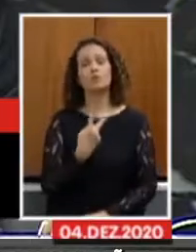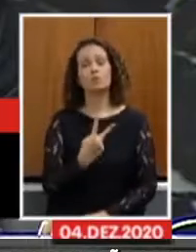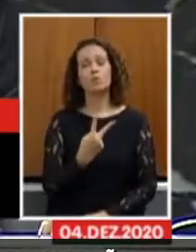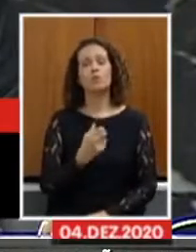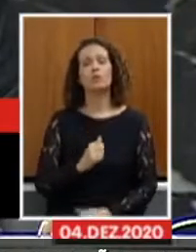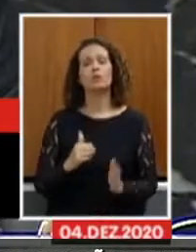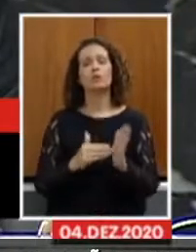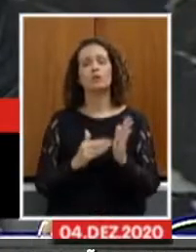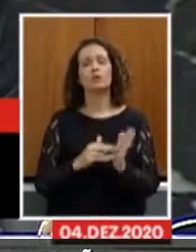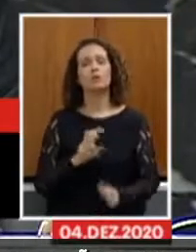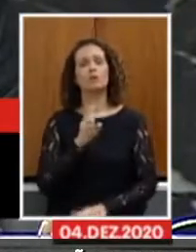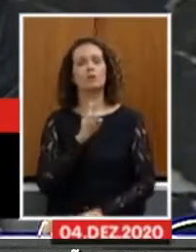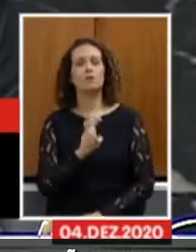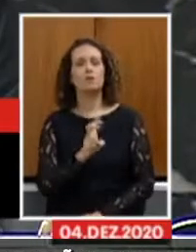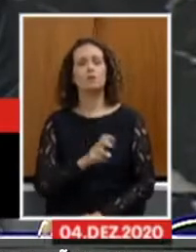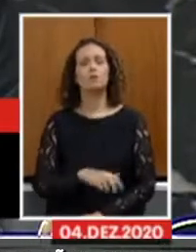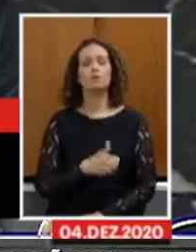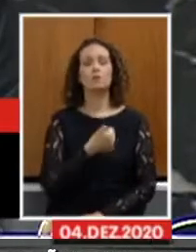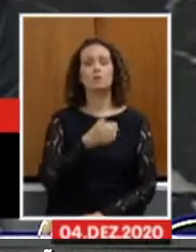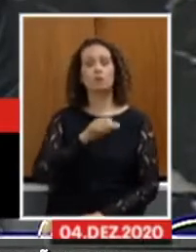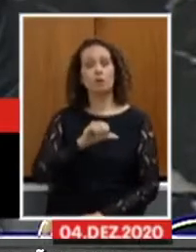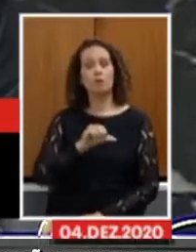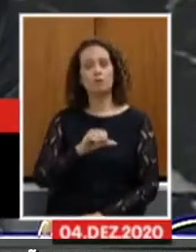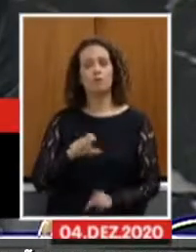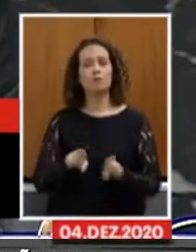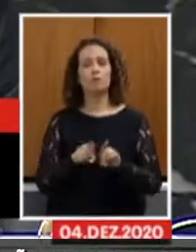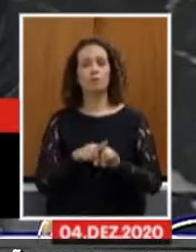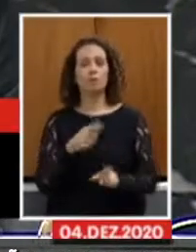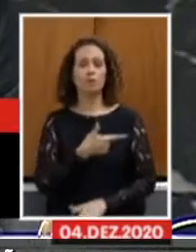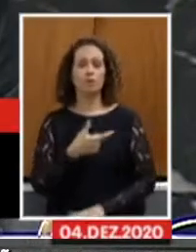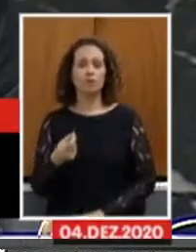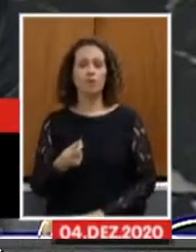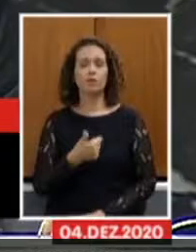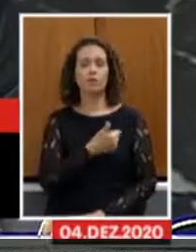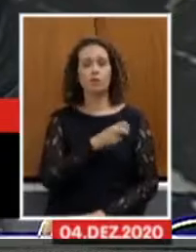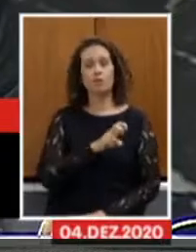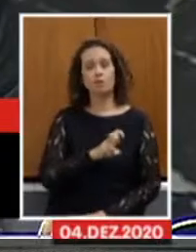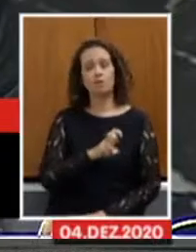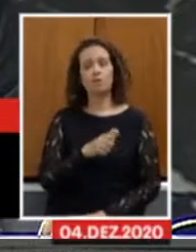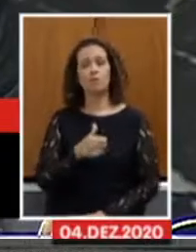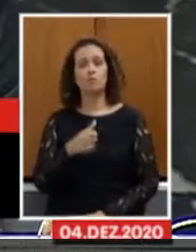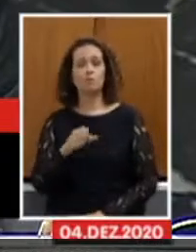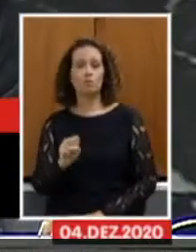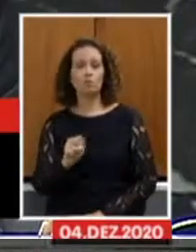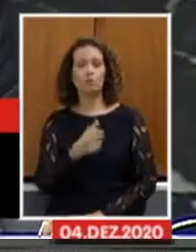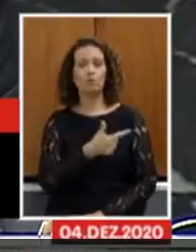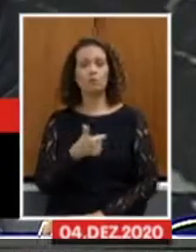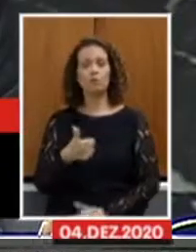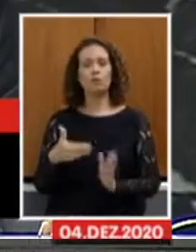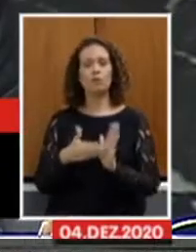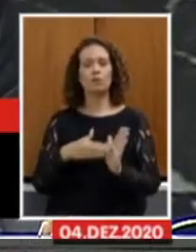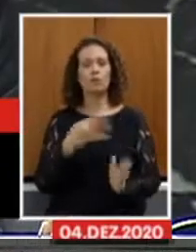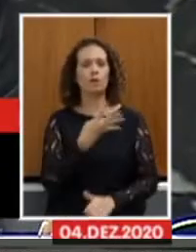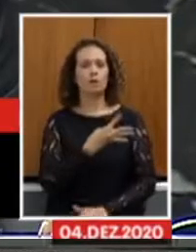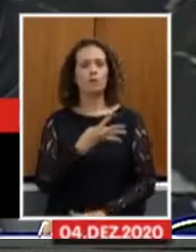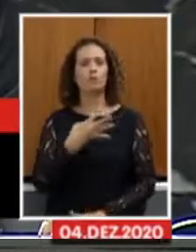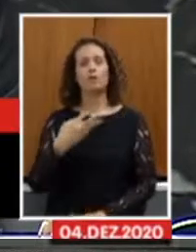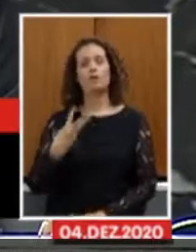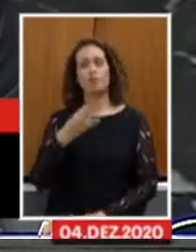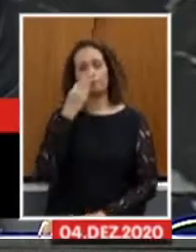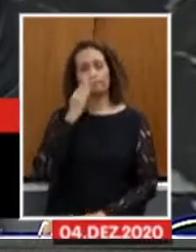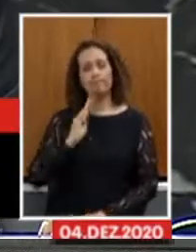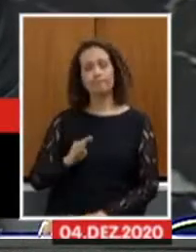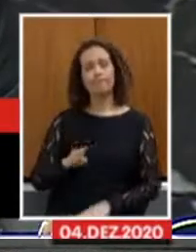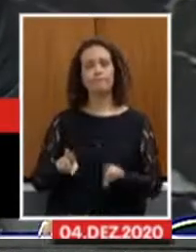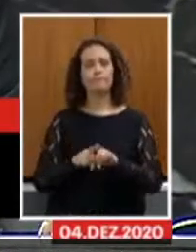10, 13, 19 e 20, e sendo rejeitadas as emendas números 15, 18 e 21 a 43, ficando, portanto, aprovado em turno